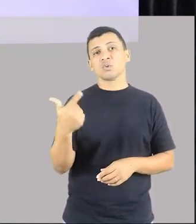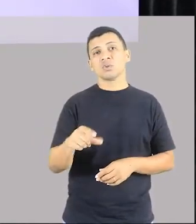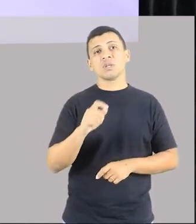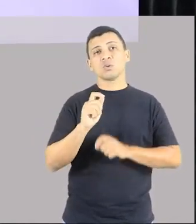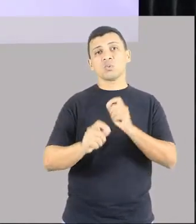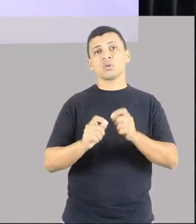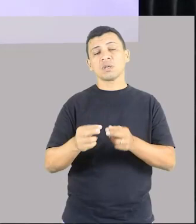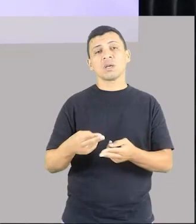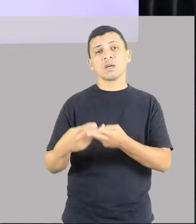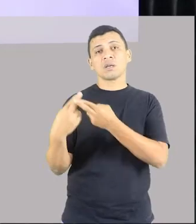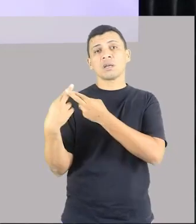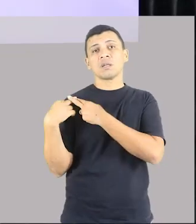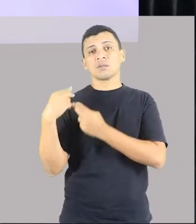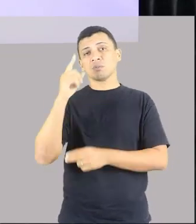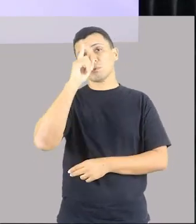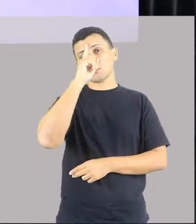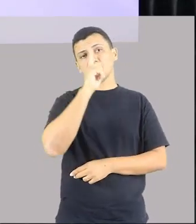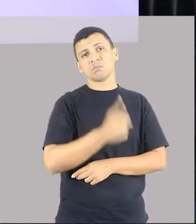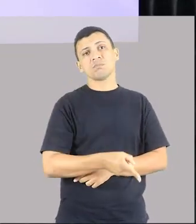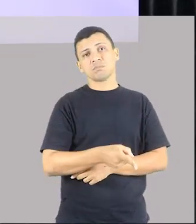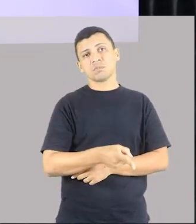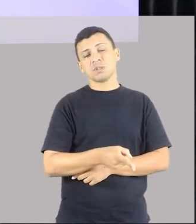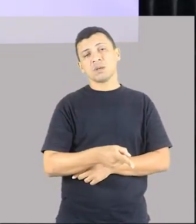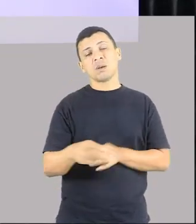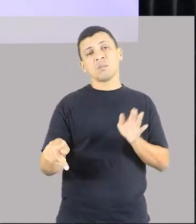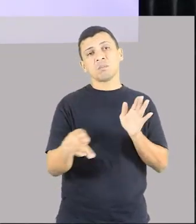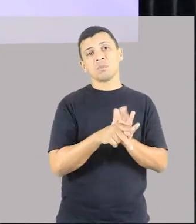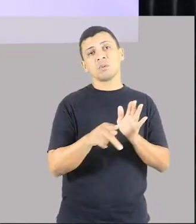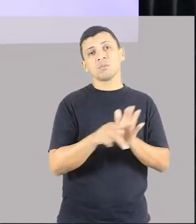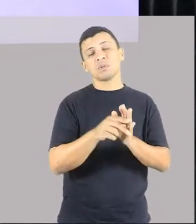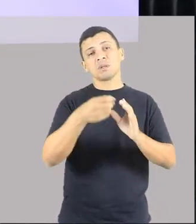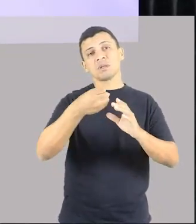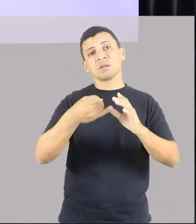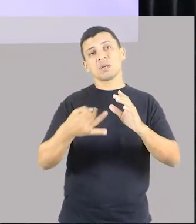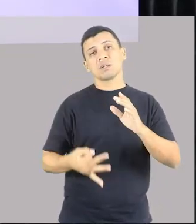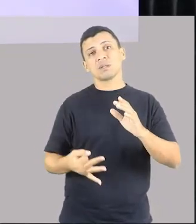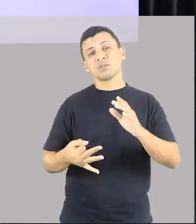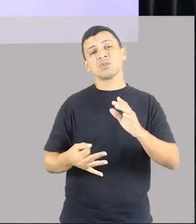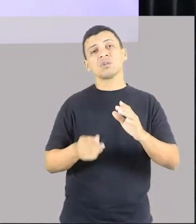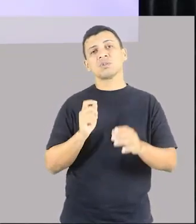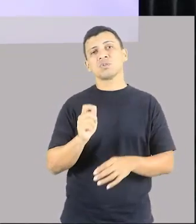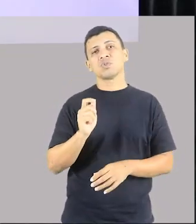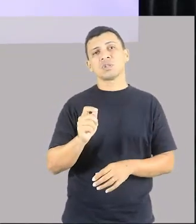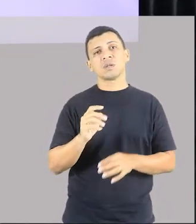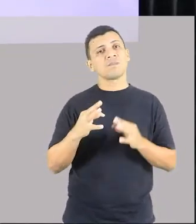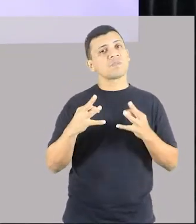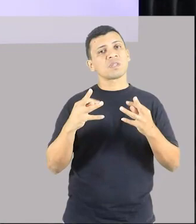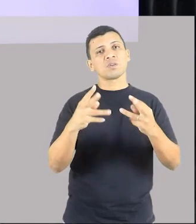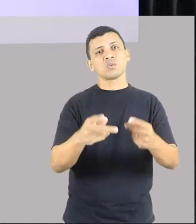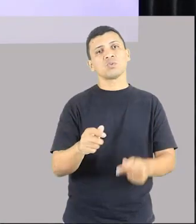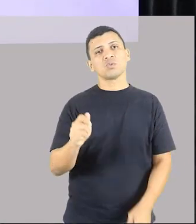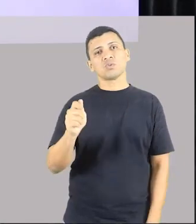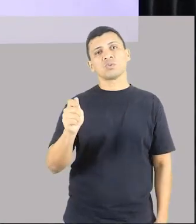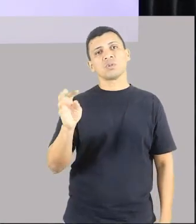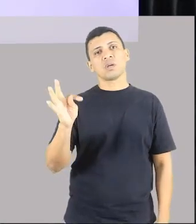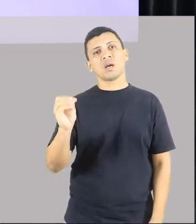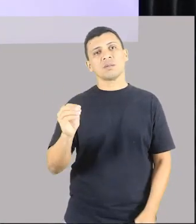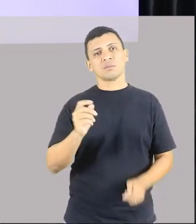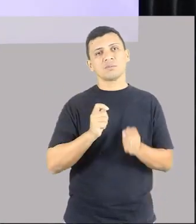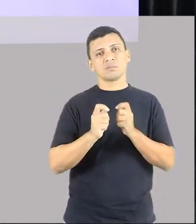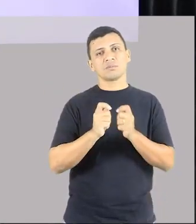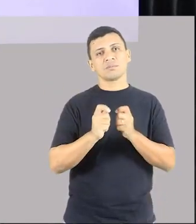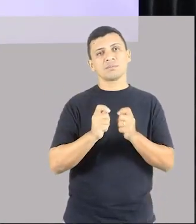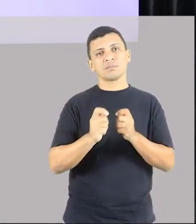da imperatividade, que é uma característica própria e comum a todos os atos